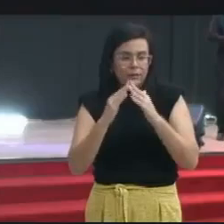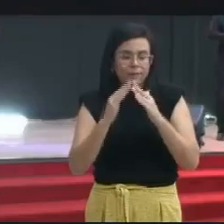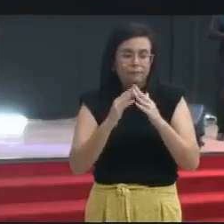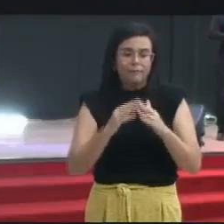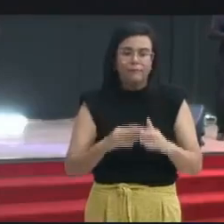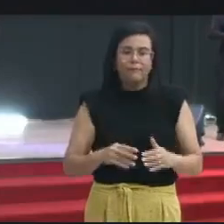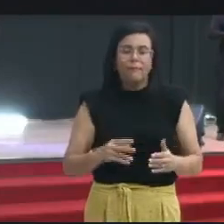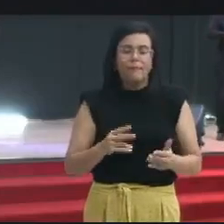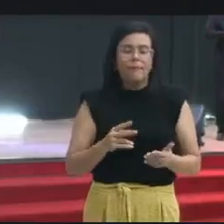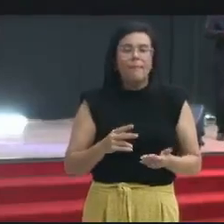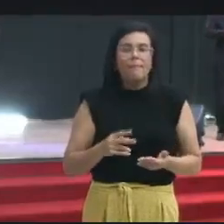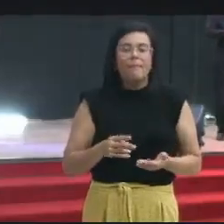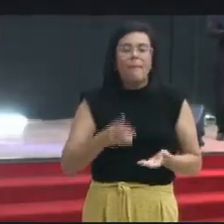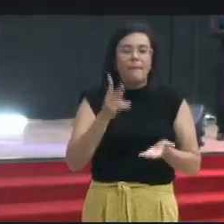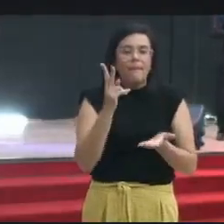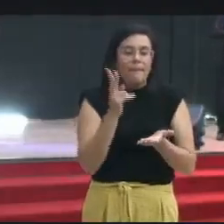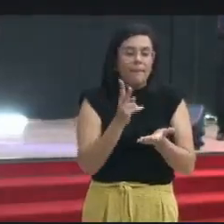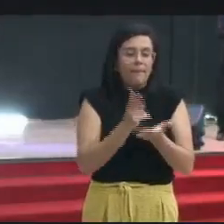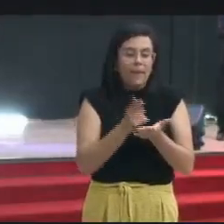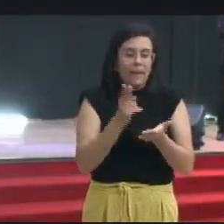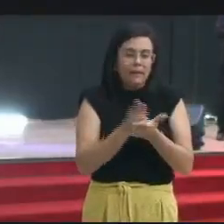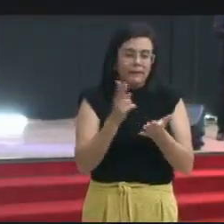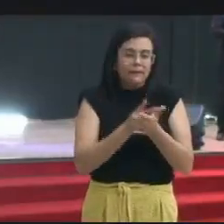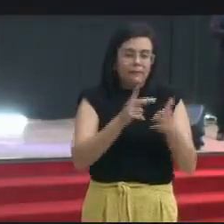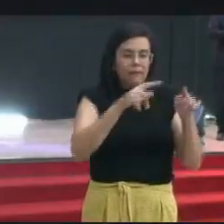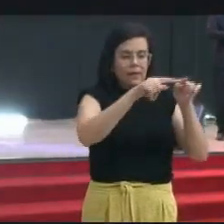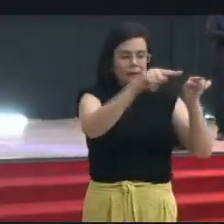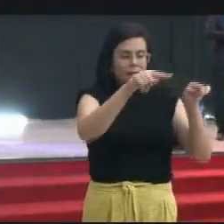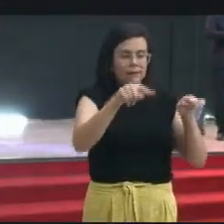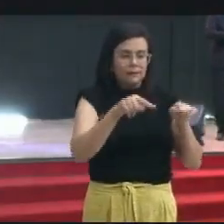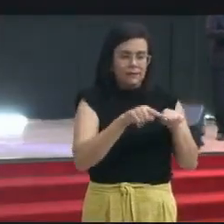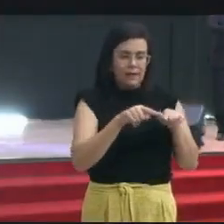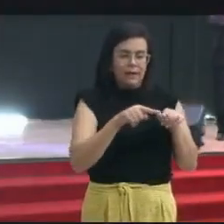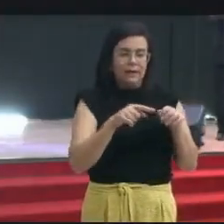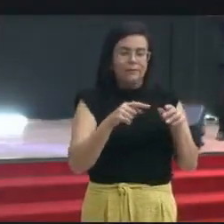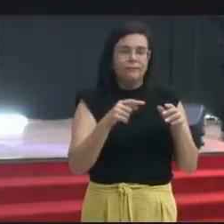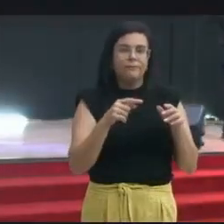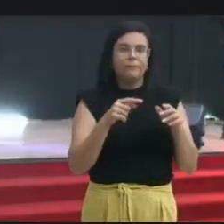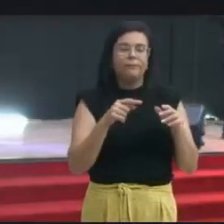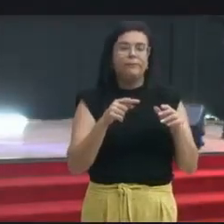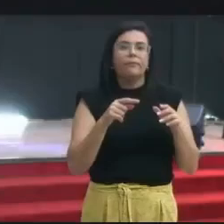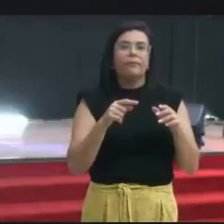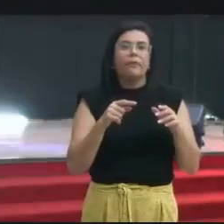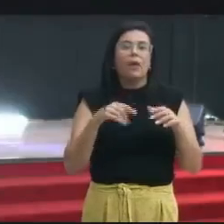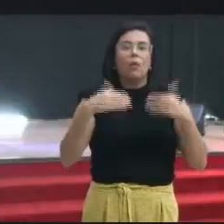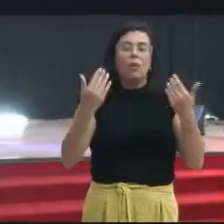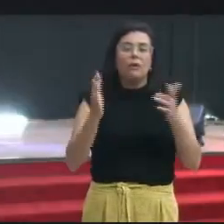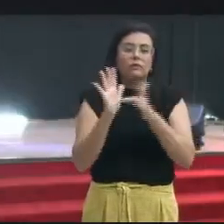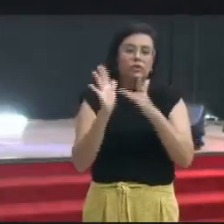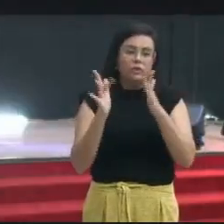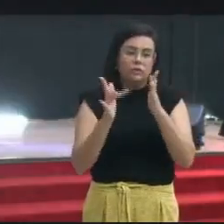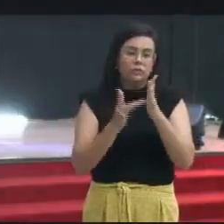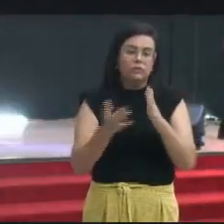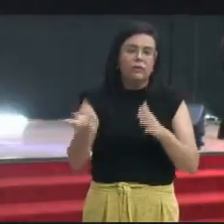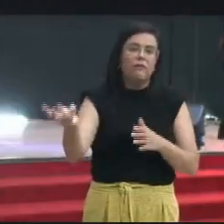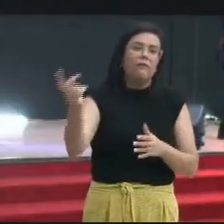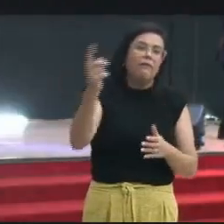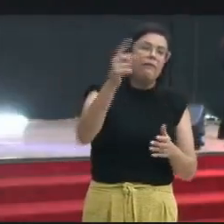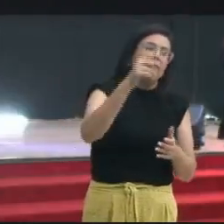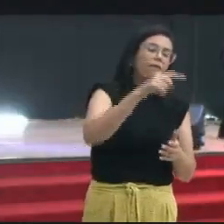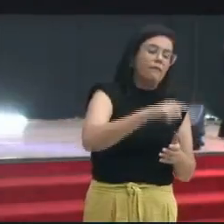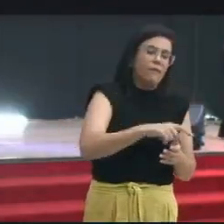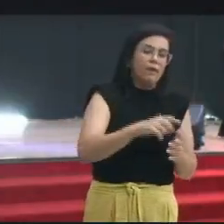na mesma sala, quando Jesus veio da sua ressurreição e ele transmitiu aos discípulos